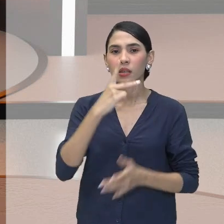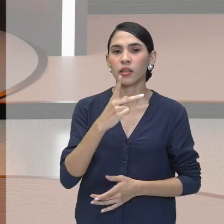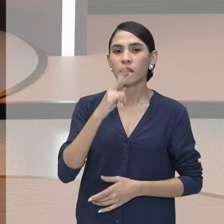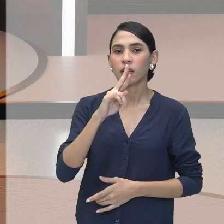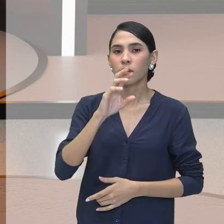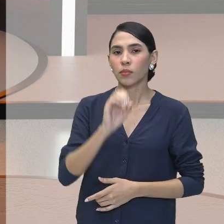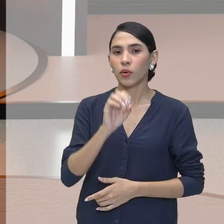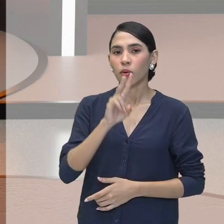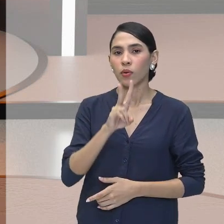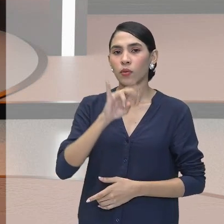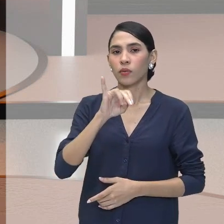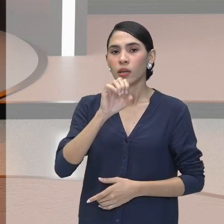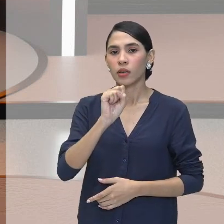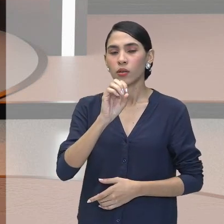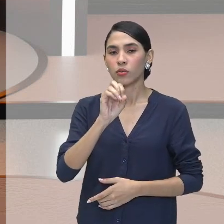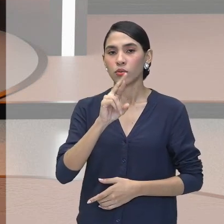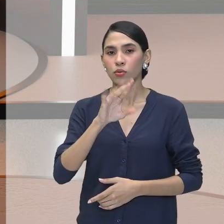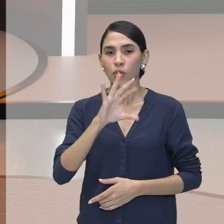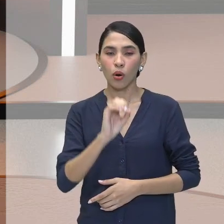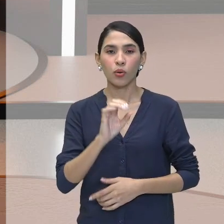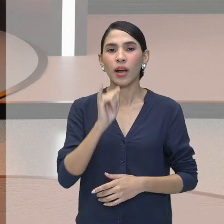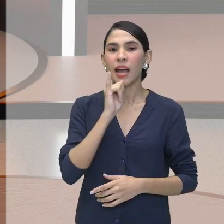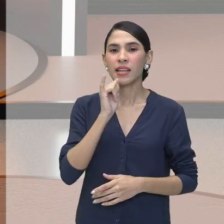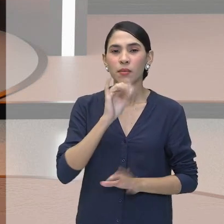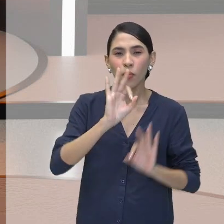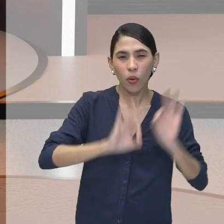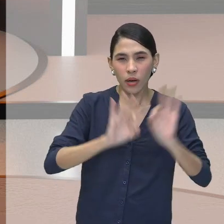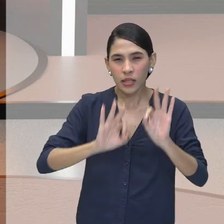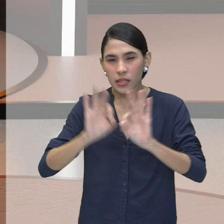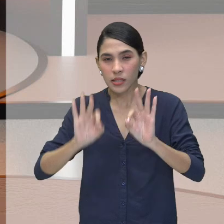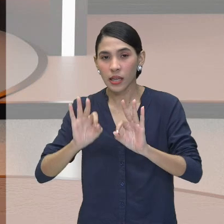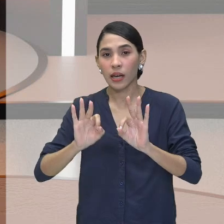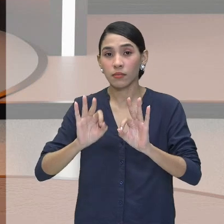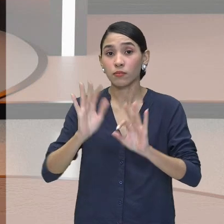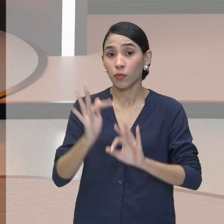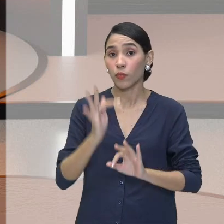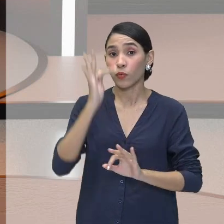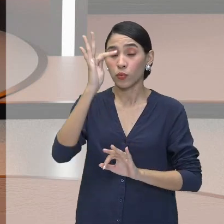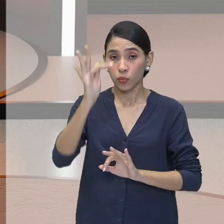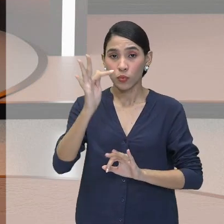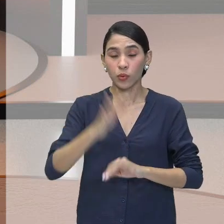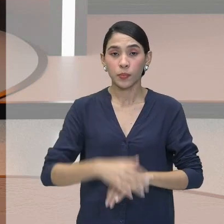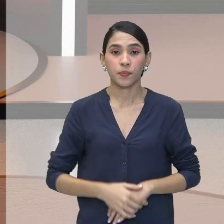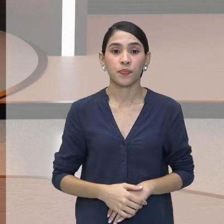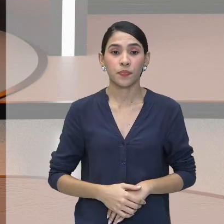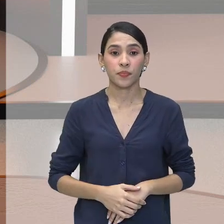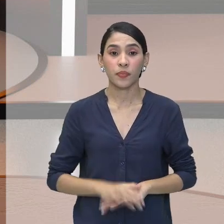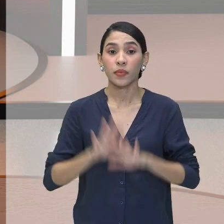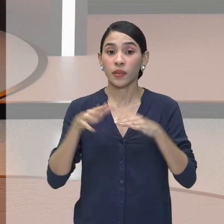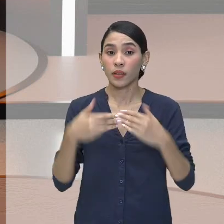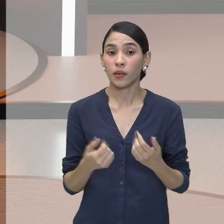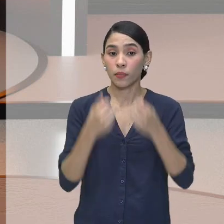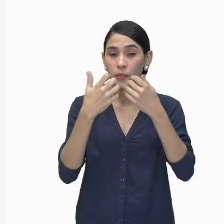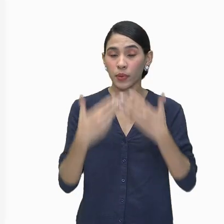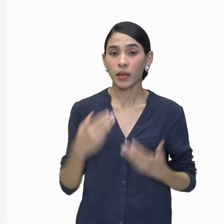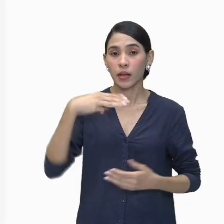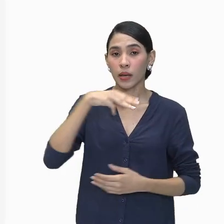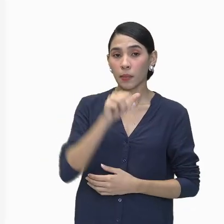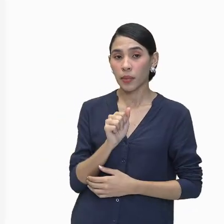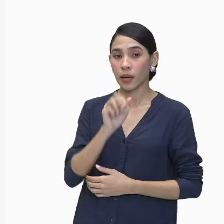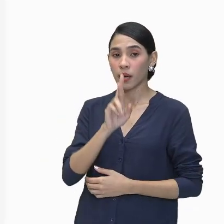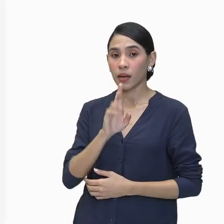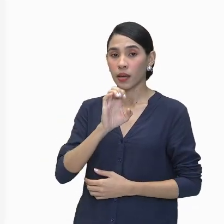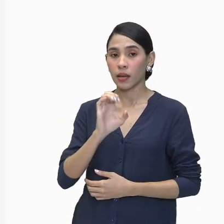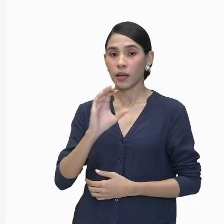tampão, vamos colocar assim, que está ali para preparar o terreno para o que vem a seguir. Então, vamos falar um pouco sobre o Marechal Deodoro da Fonseca,